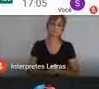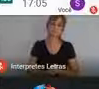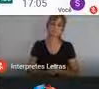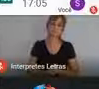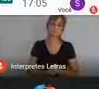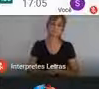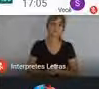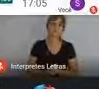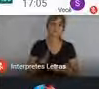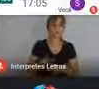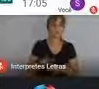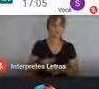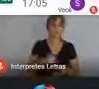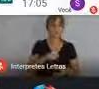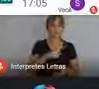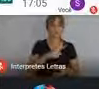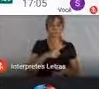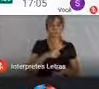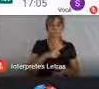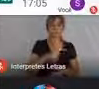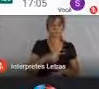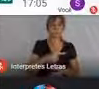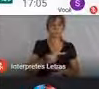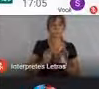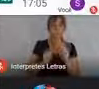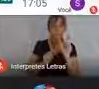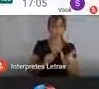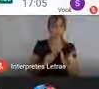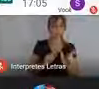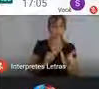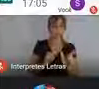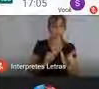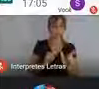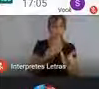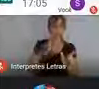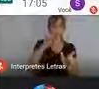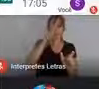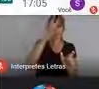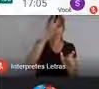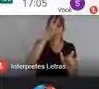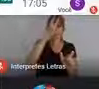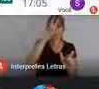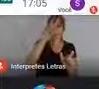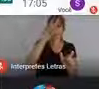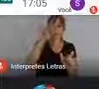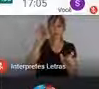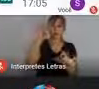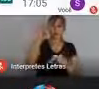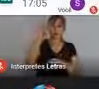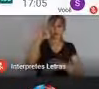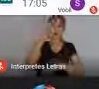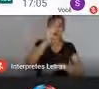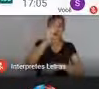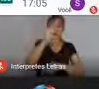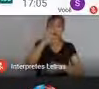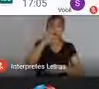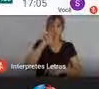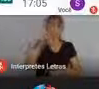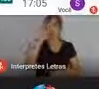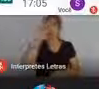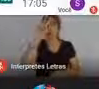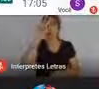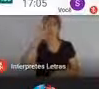83, um tipo de mosca grande que esverdeada, que faz um barulhão e voa, é, o varanhão quando